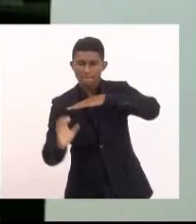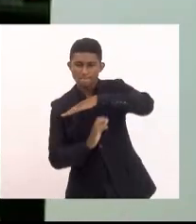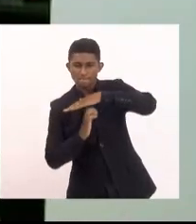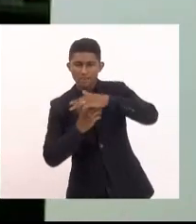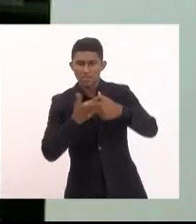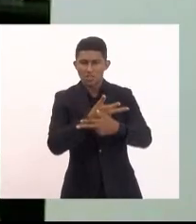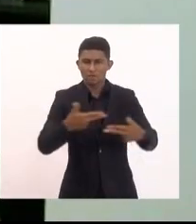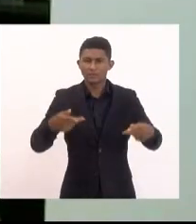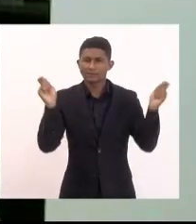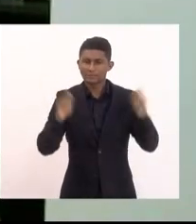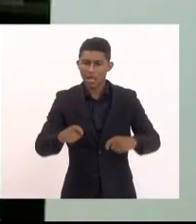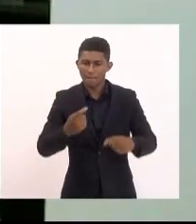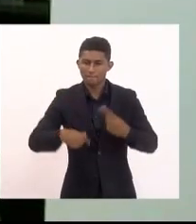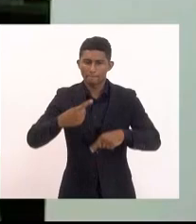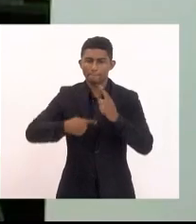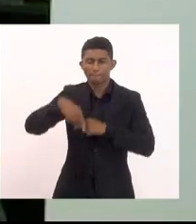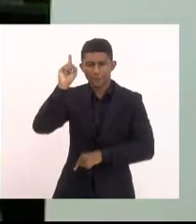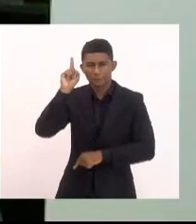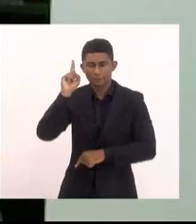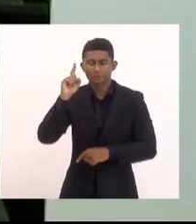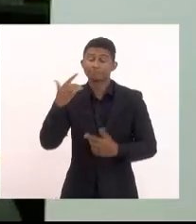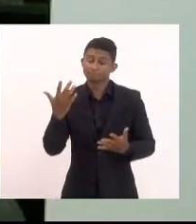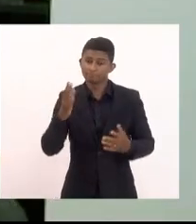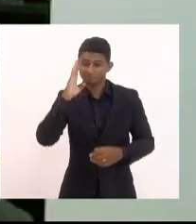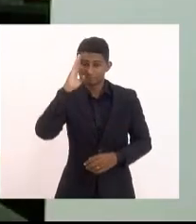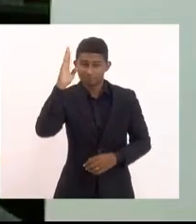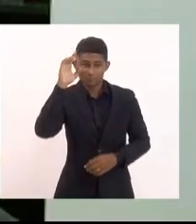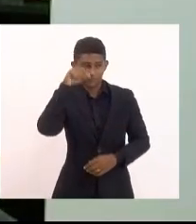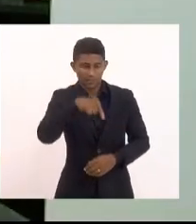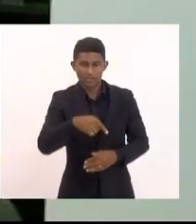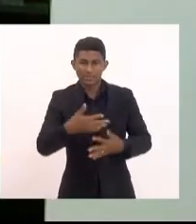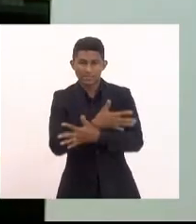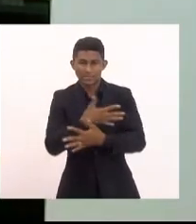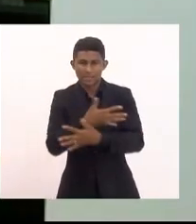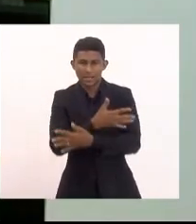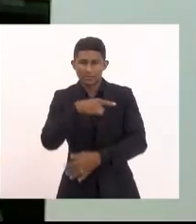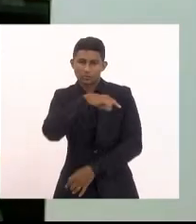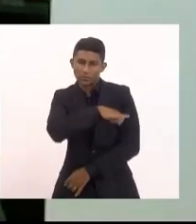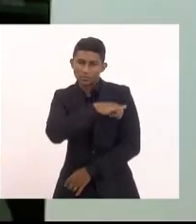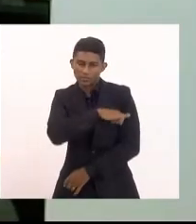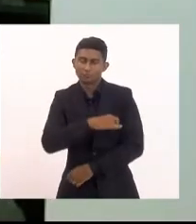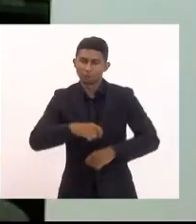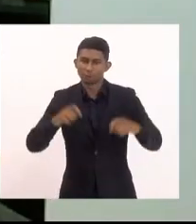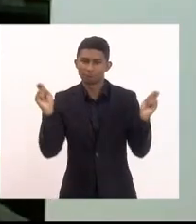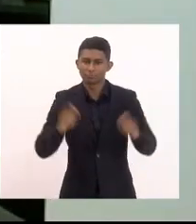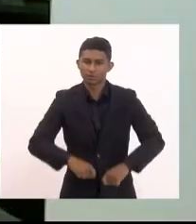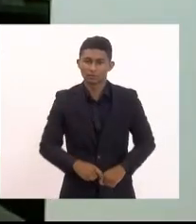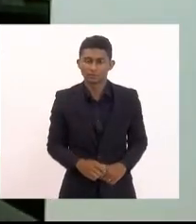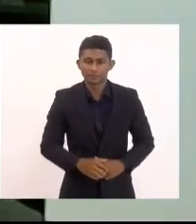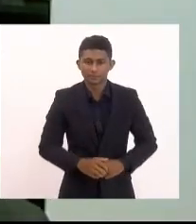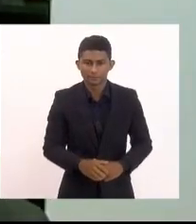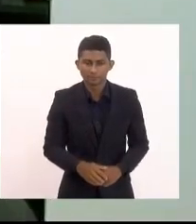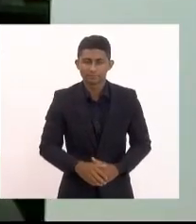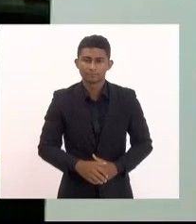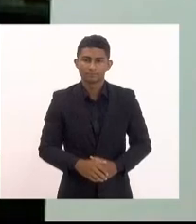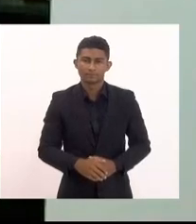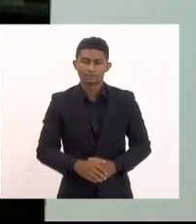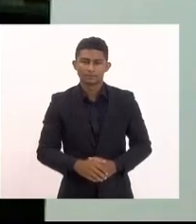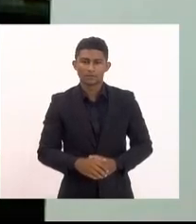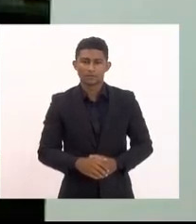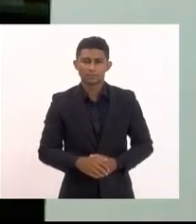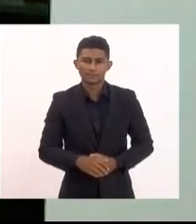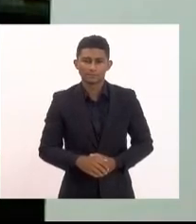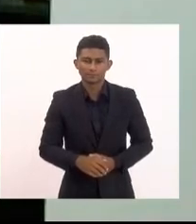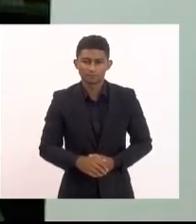em especial da nossa região metropolitana. Assim posto, senhor presidente,